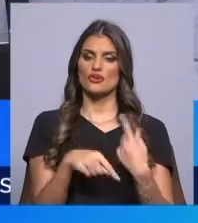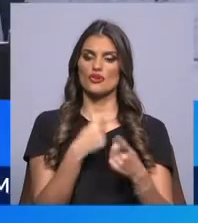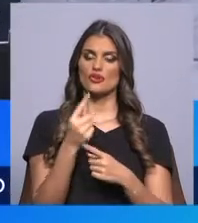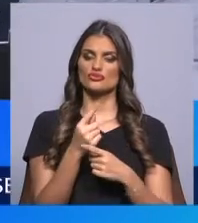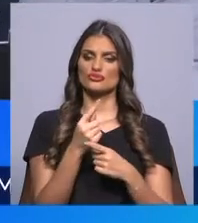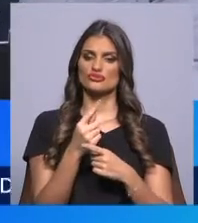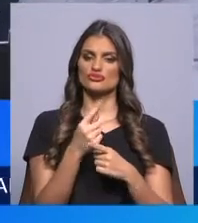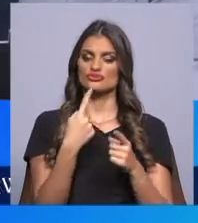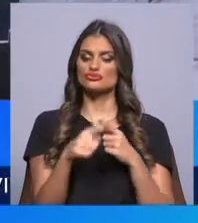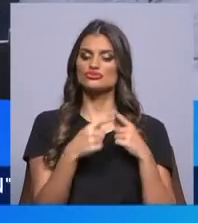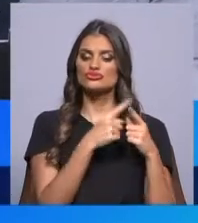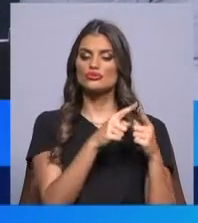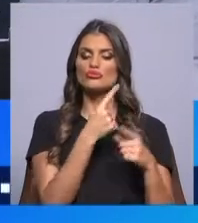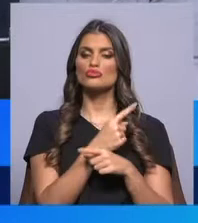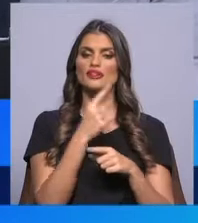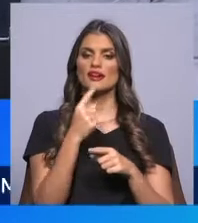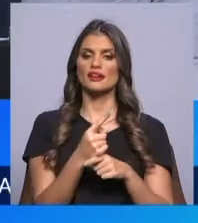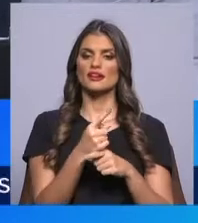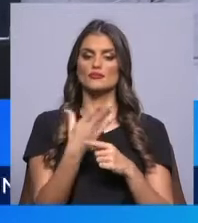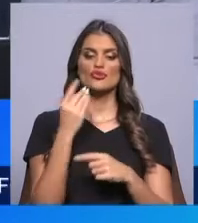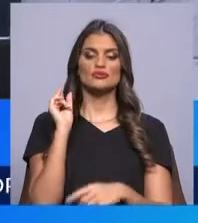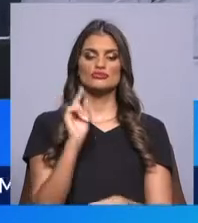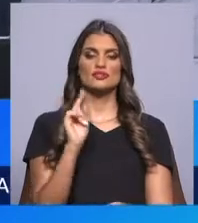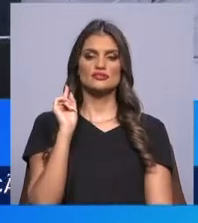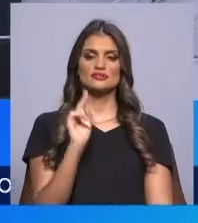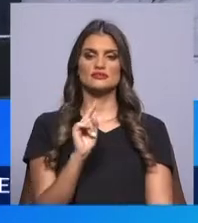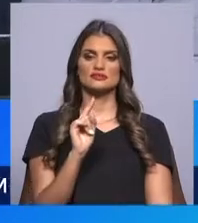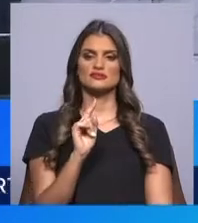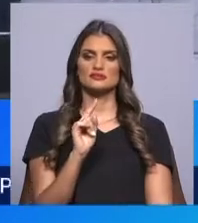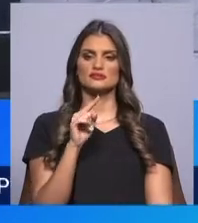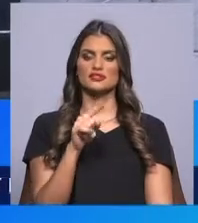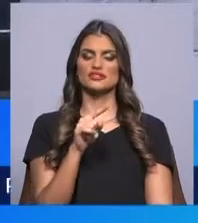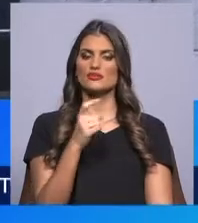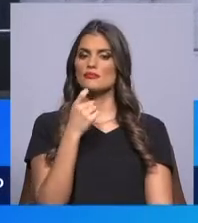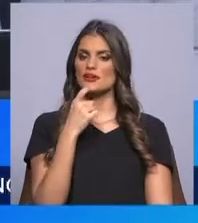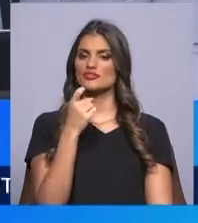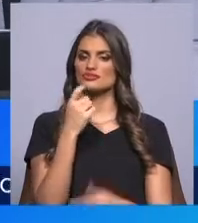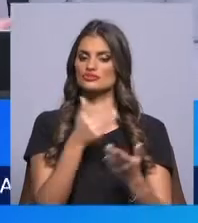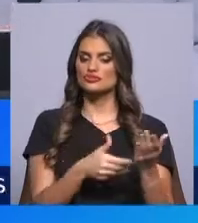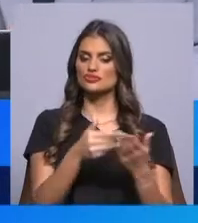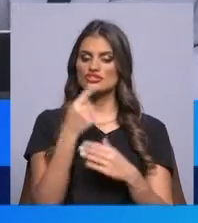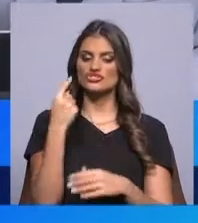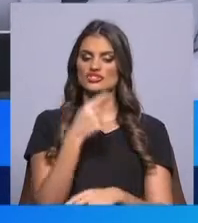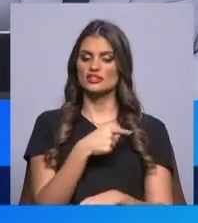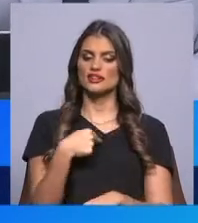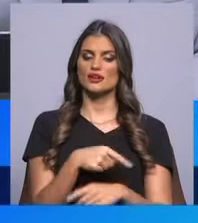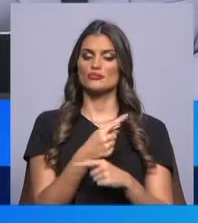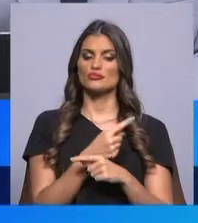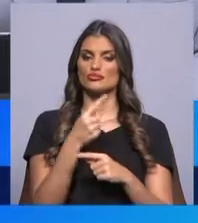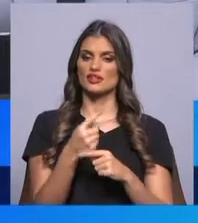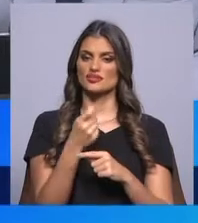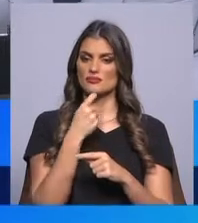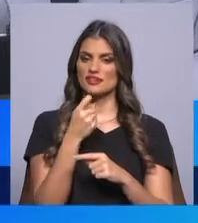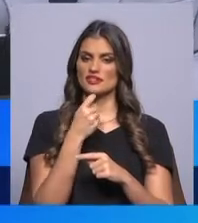nações. Por que razão é que são tão importantes estas pedras recolhidas pela China? Porque as pedras